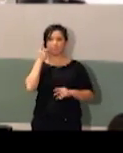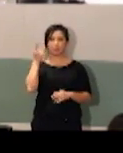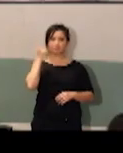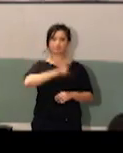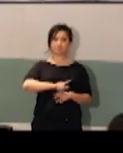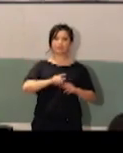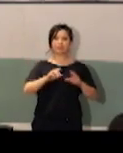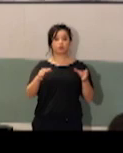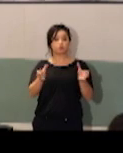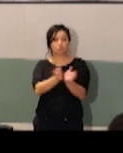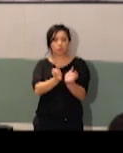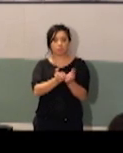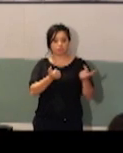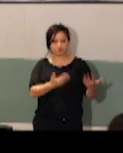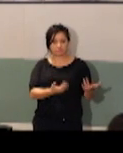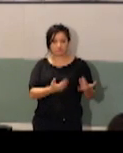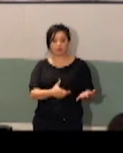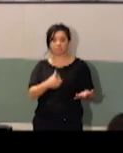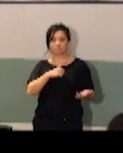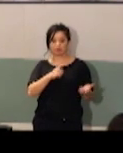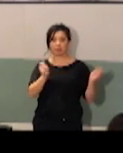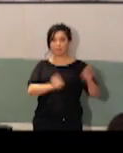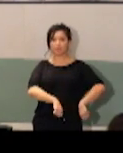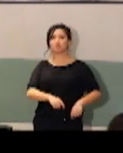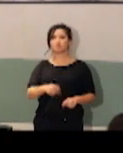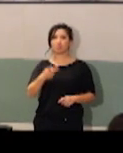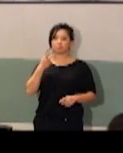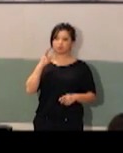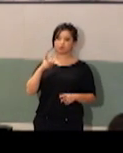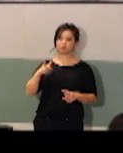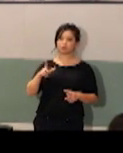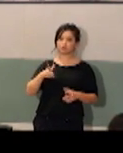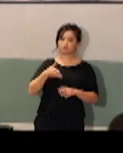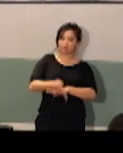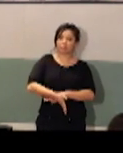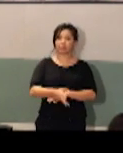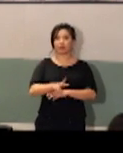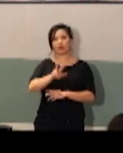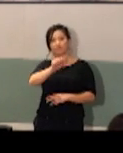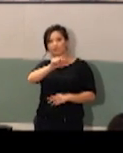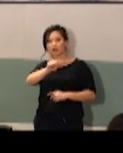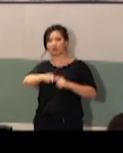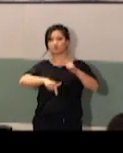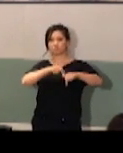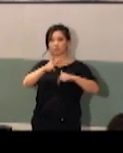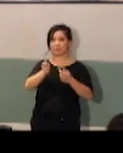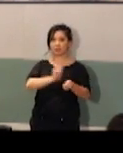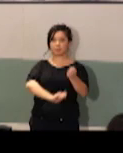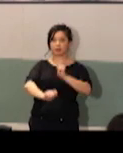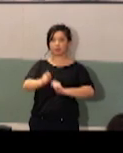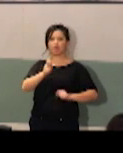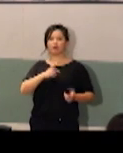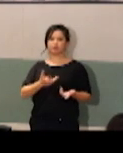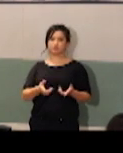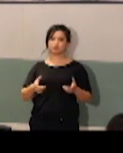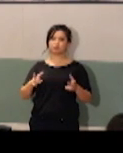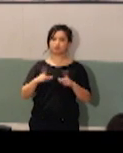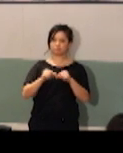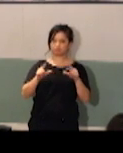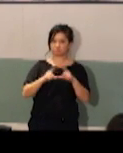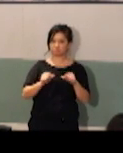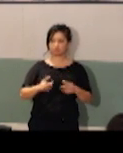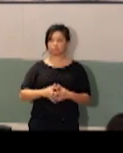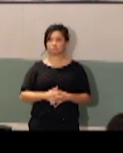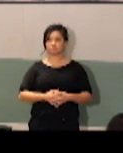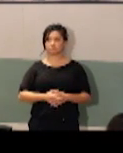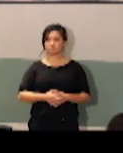capacitada possa ser absorvida pelos empregos de qualidade que vamos criar no Distrito Federal. Muito obrigada, candidato. E o próximo